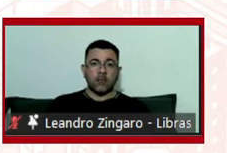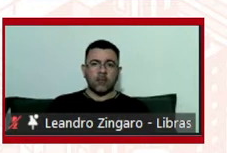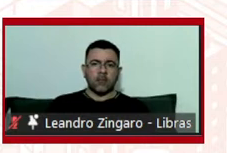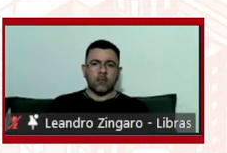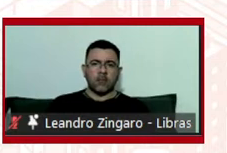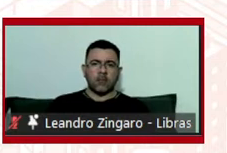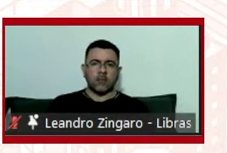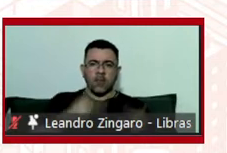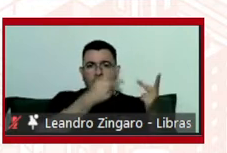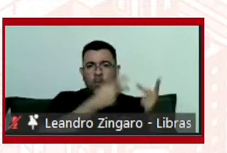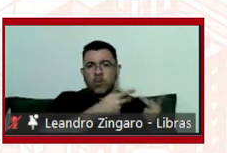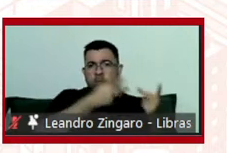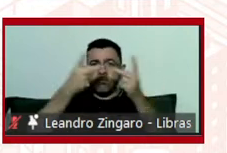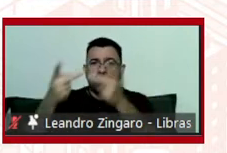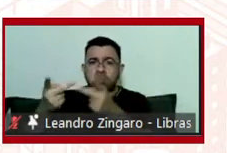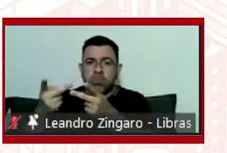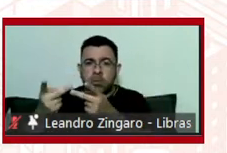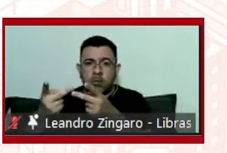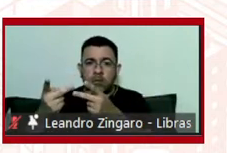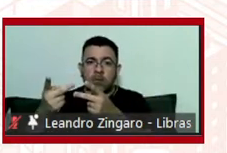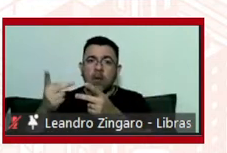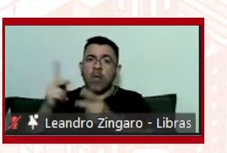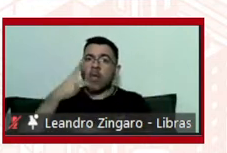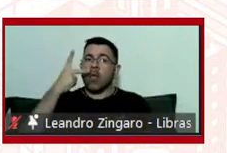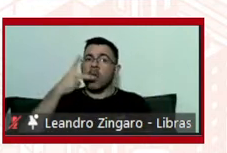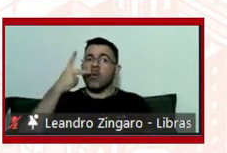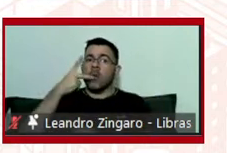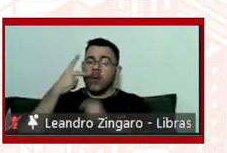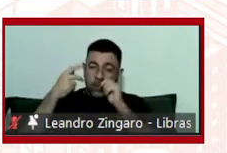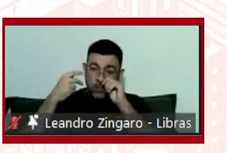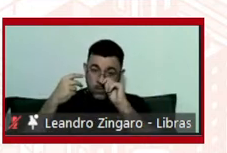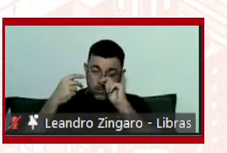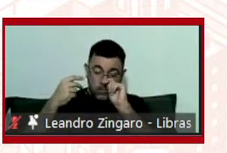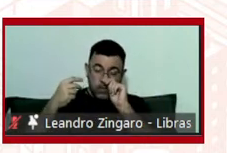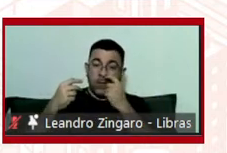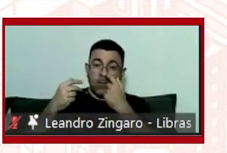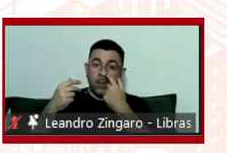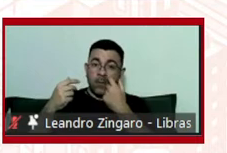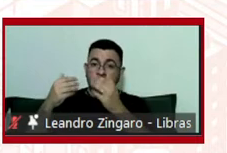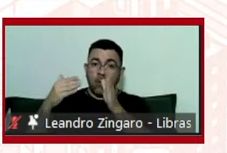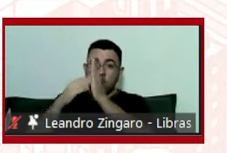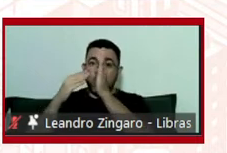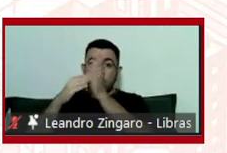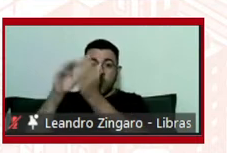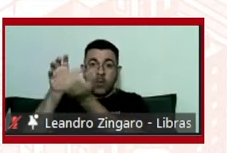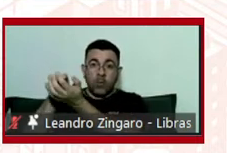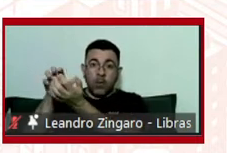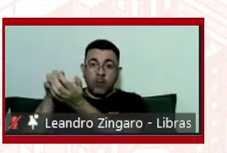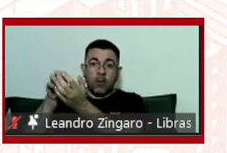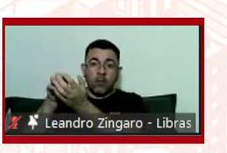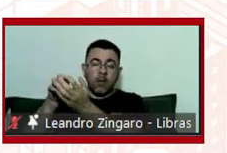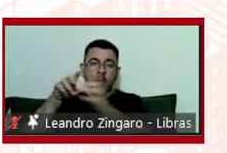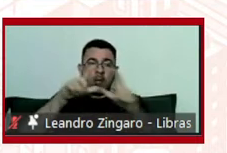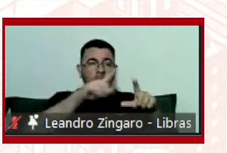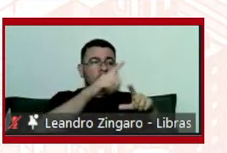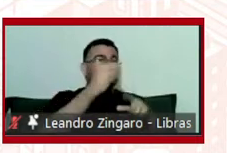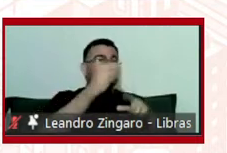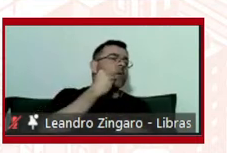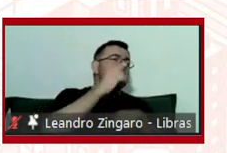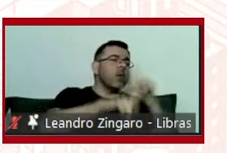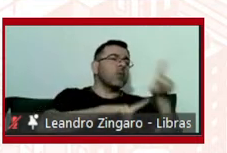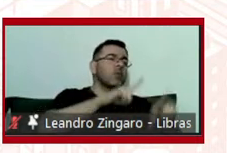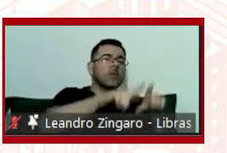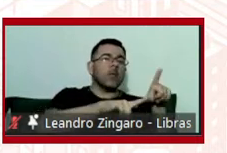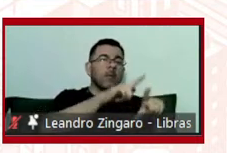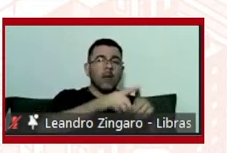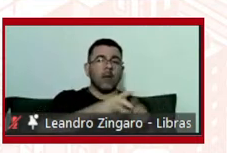estrangeiro fala em qualquer idioma ele vai lá te dar uma rota maravilhosa aqui no Recife oportunidade de trabalho quais os empregos que estão rolando aí como é